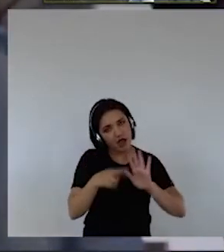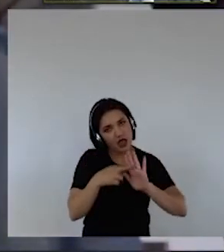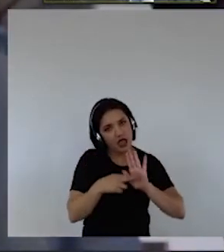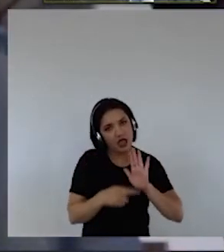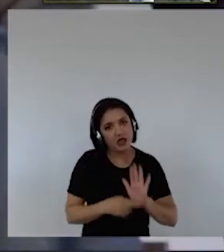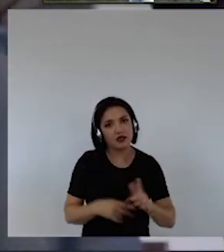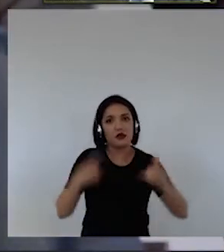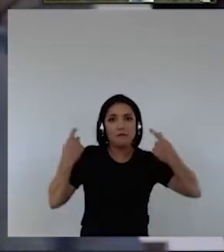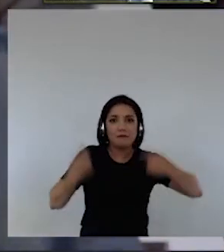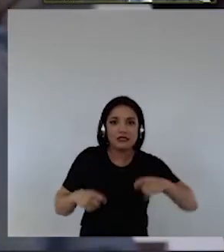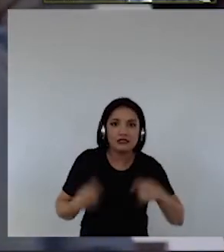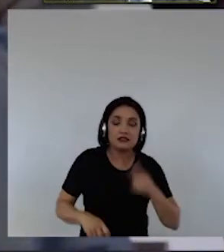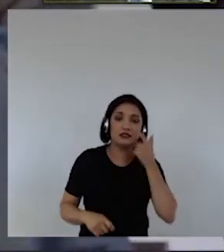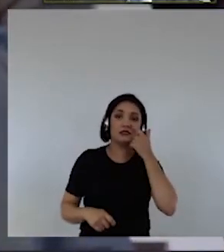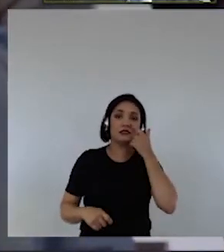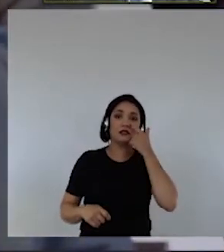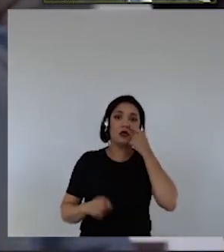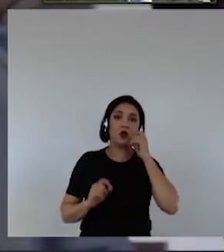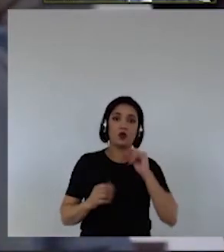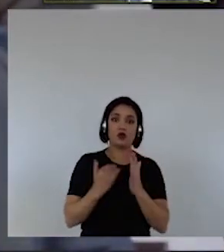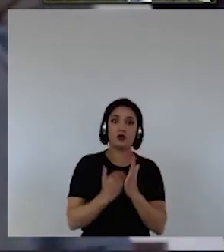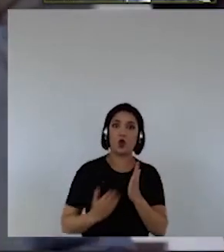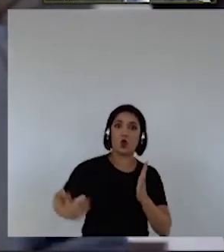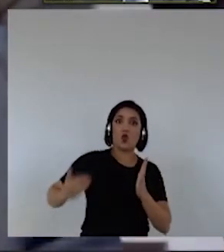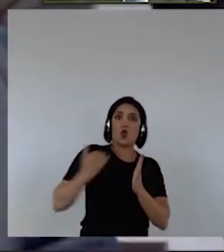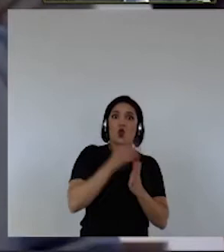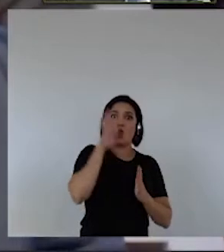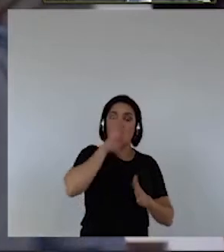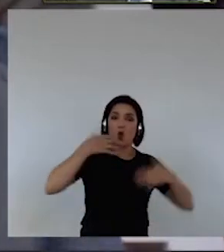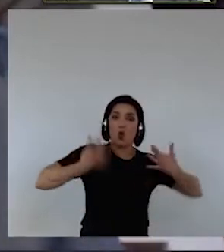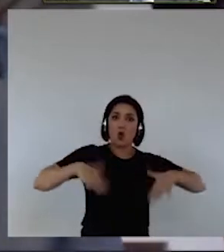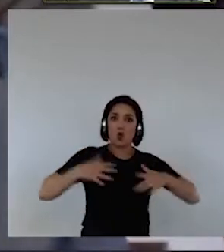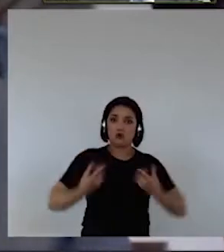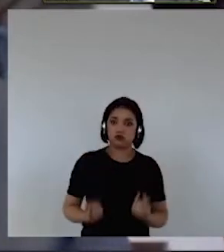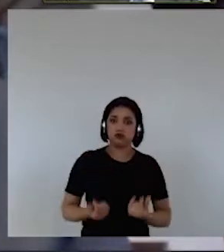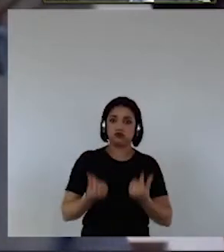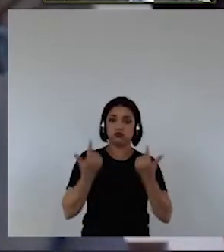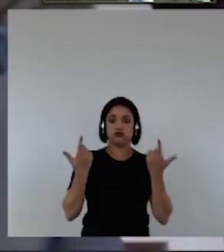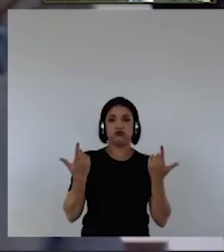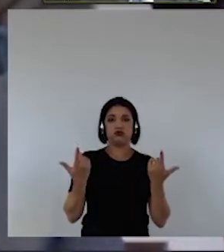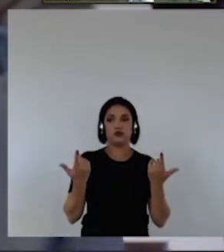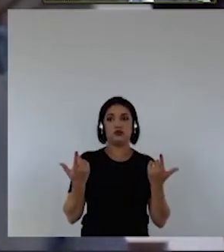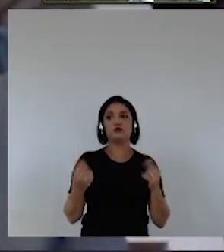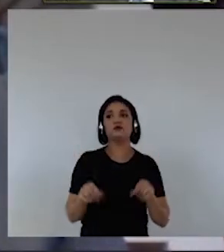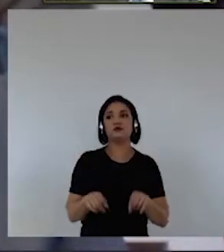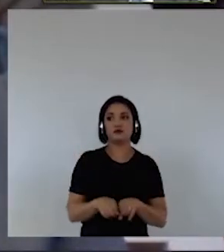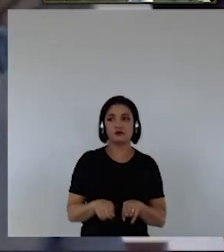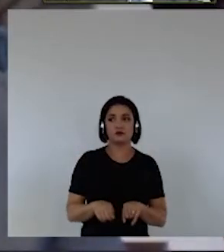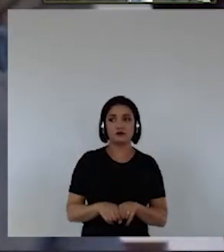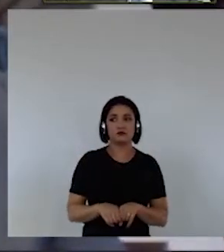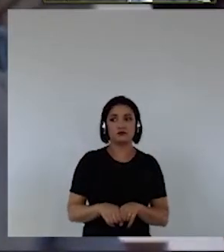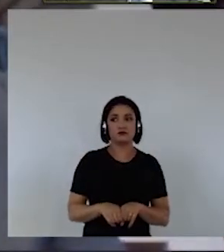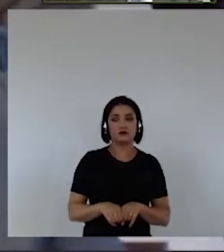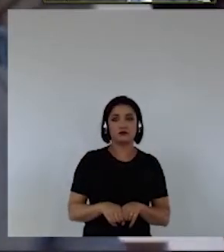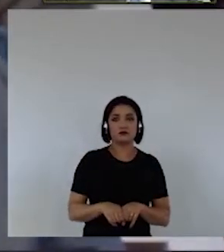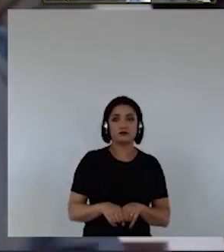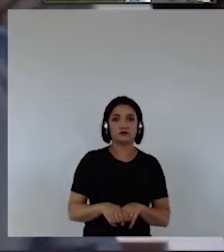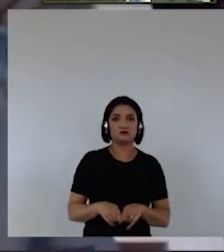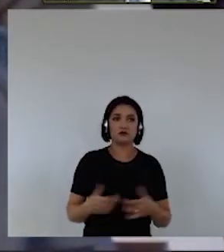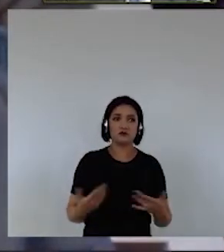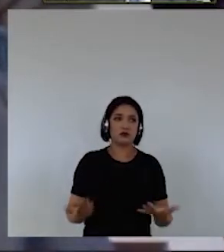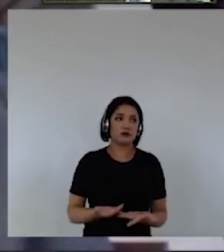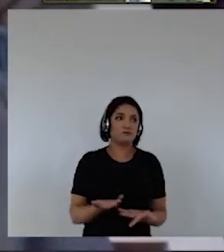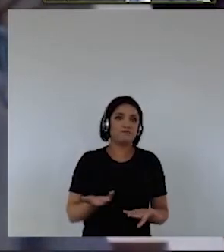tornar excessivamente onerosa por um fato extraordinário e imprevisível. Acho que até nessa situação específica da